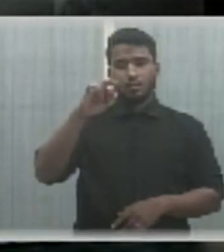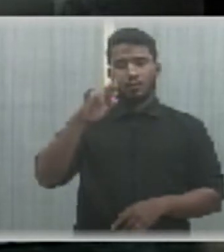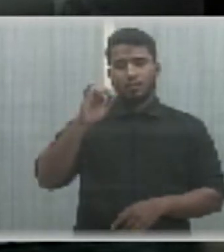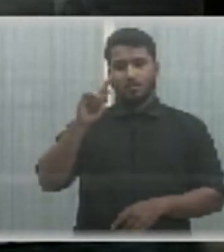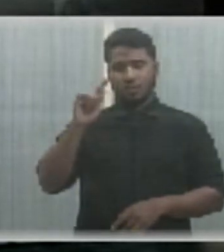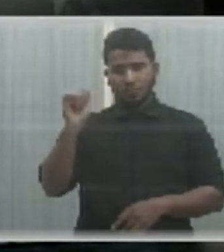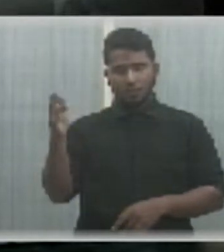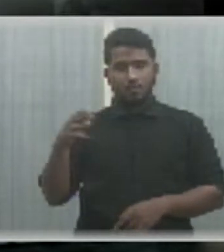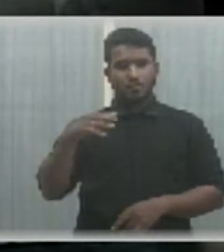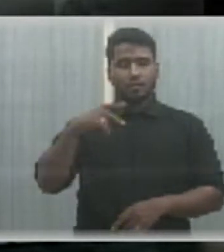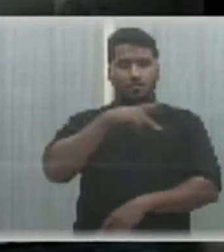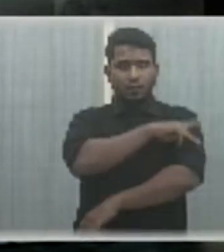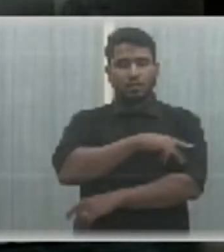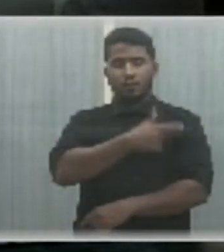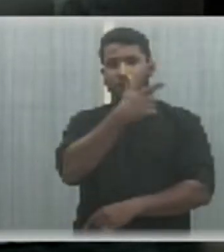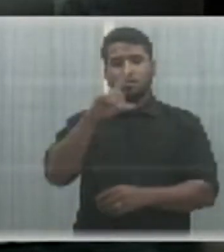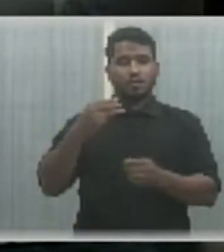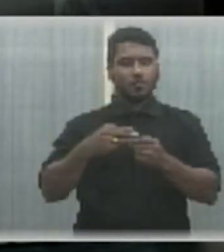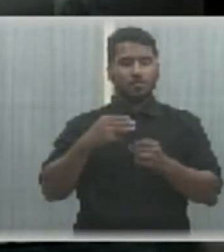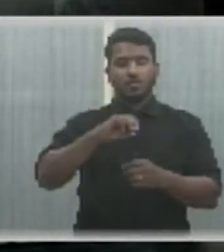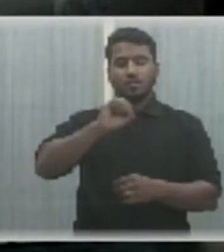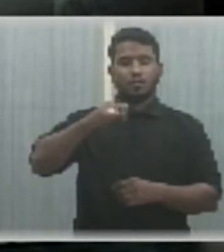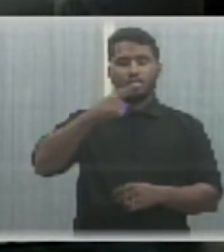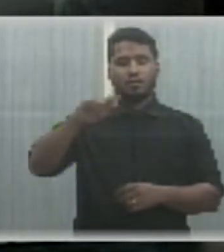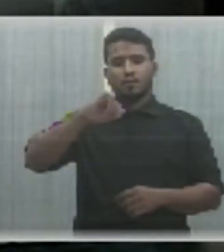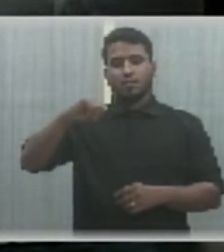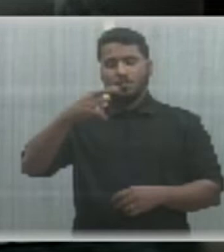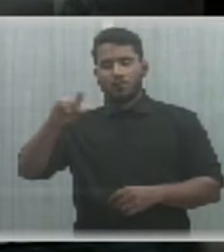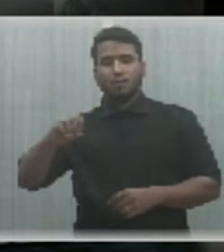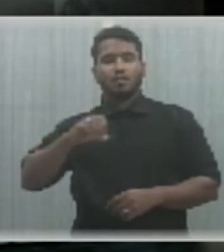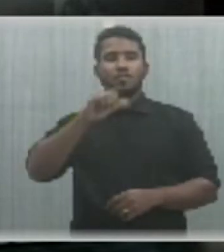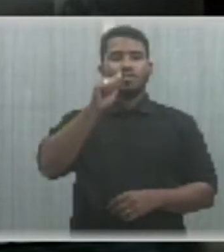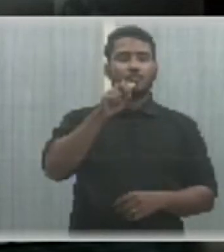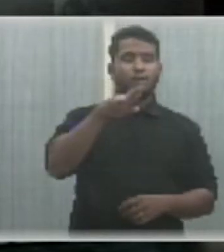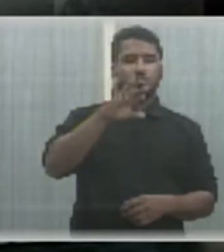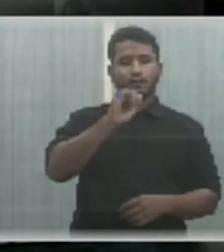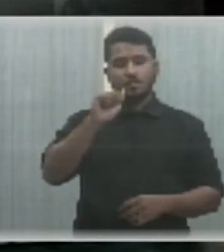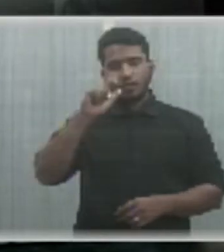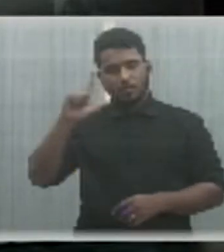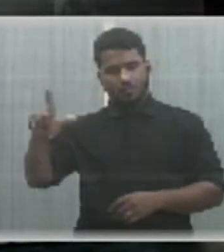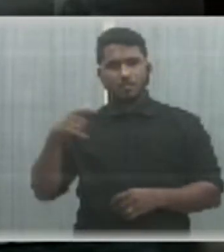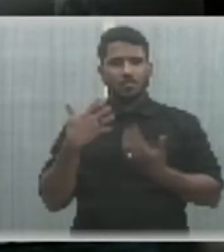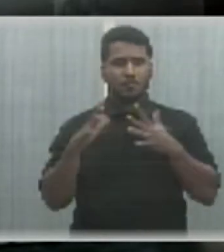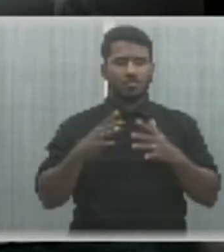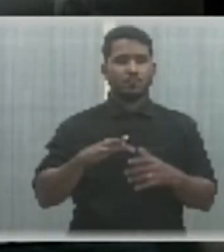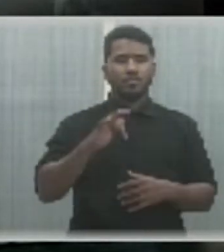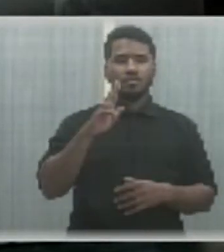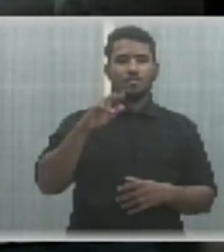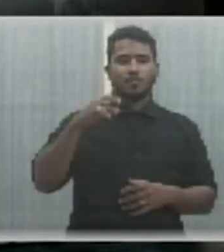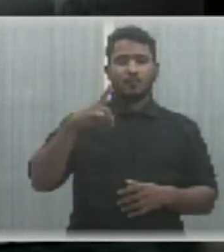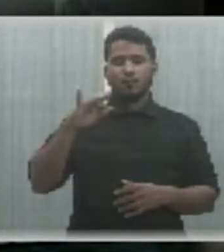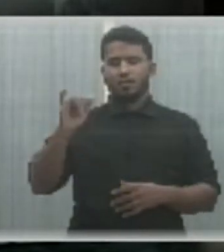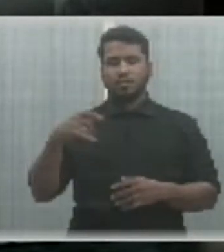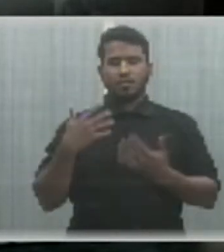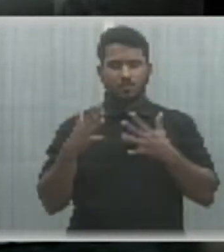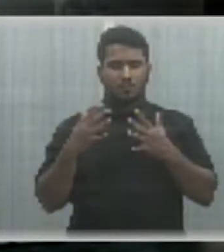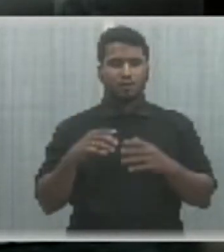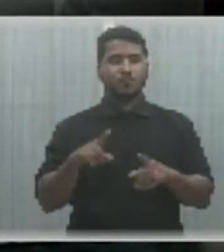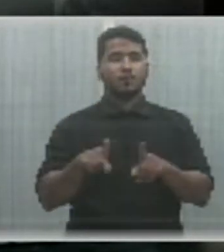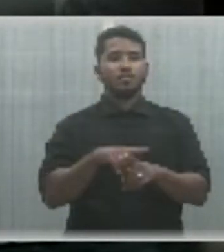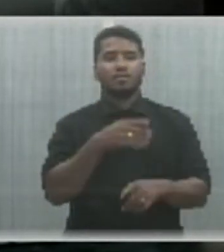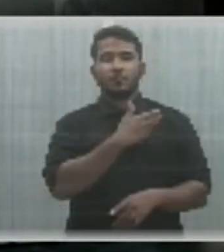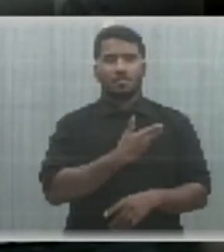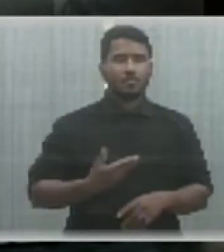estádio lá no município de São João do Arraial. Então, queria parabenizar a Fundesp, parabenizar ao deputado